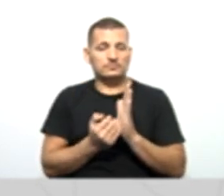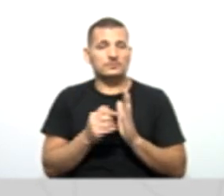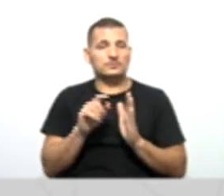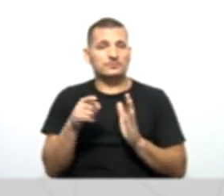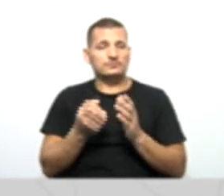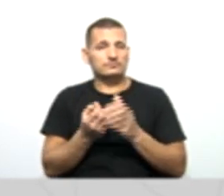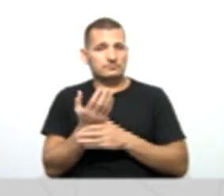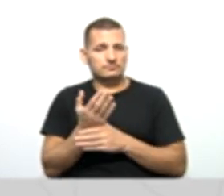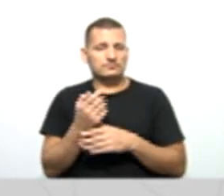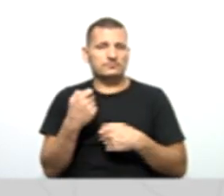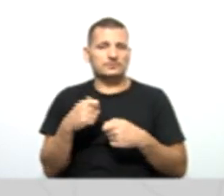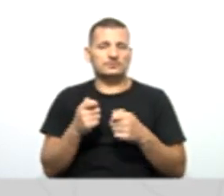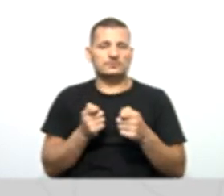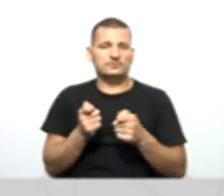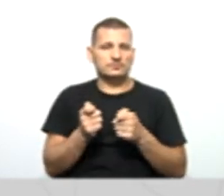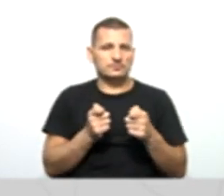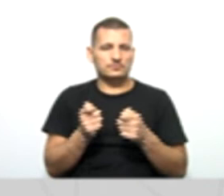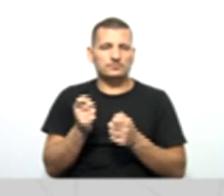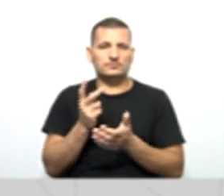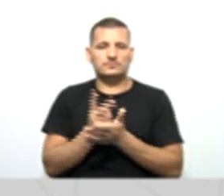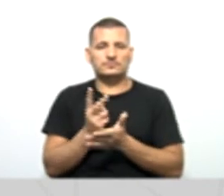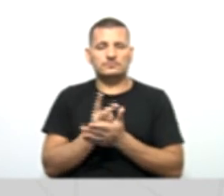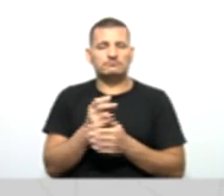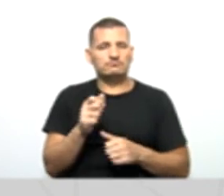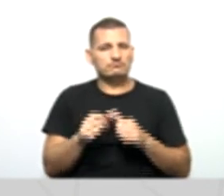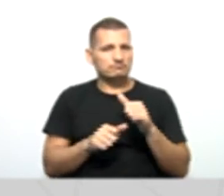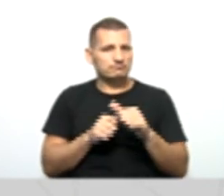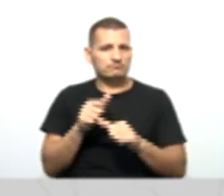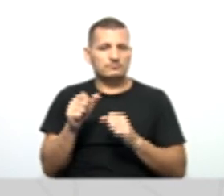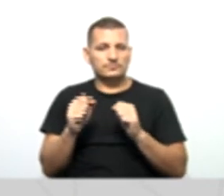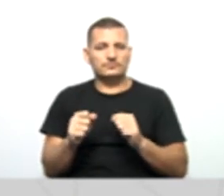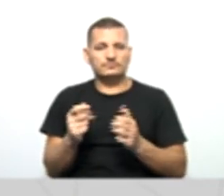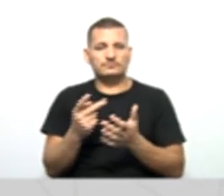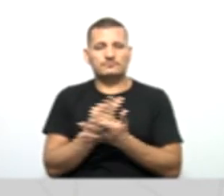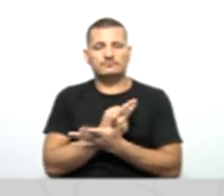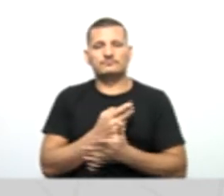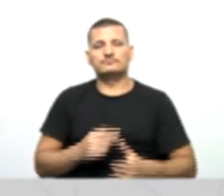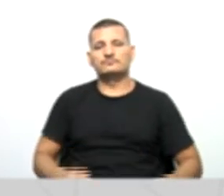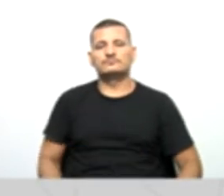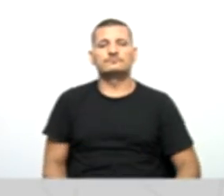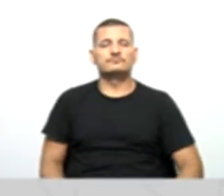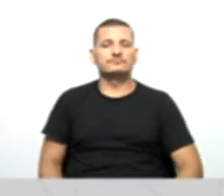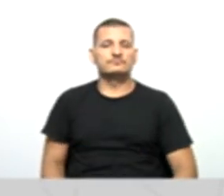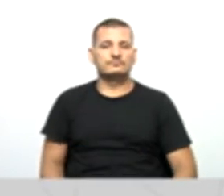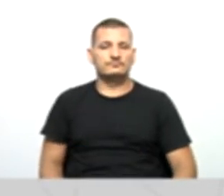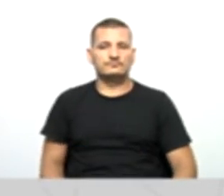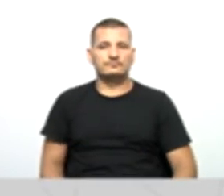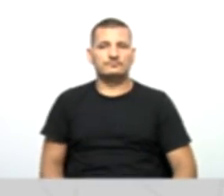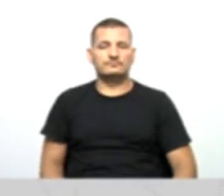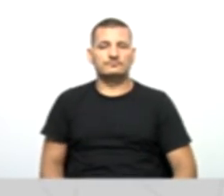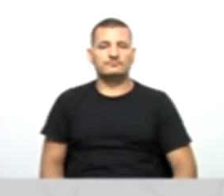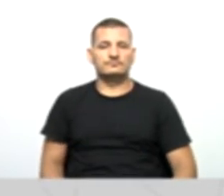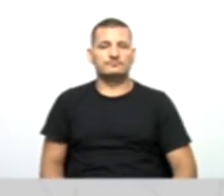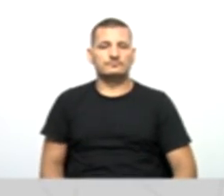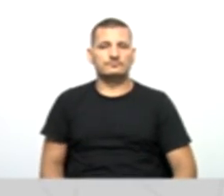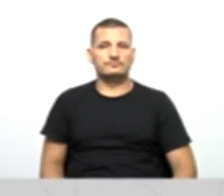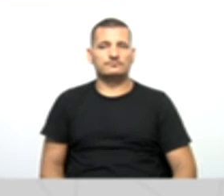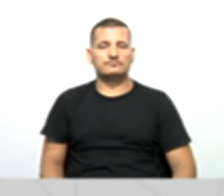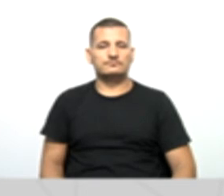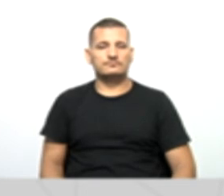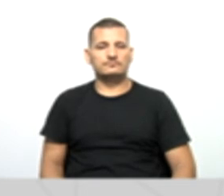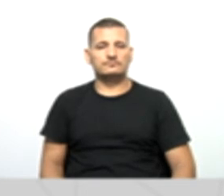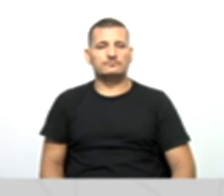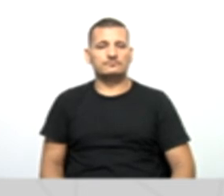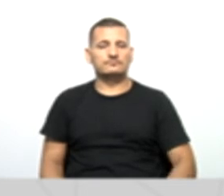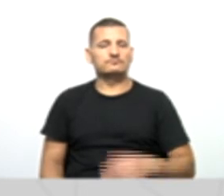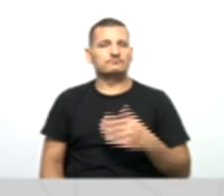sempre controlando as mudanças que possam acontecer aí dentro do nosso cronograma. Ou seja,